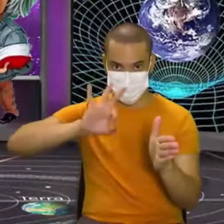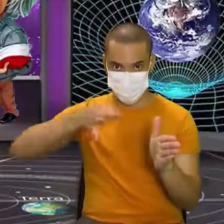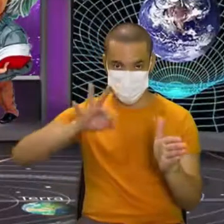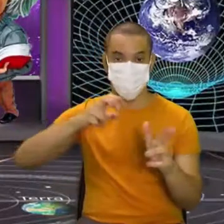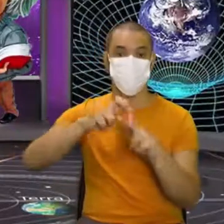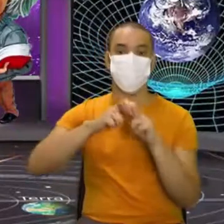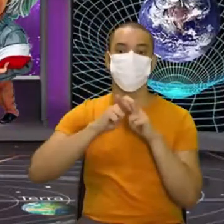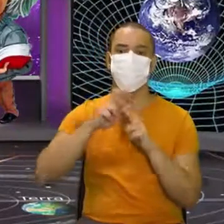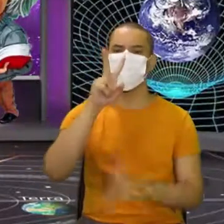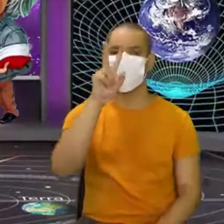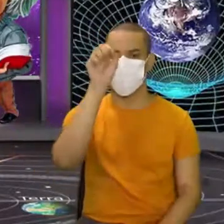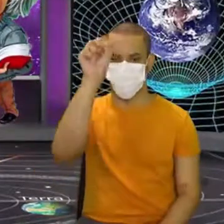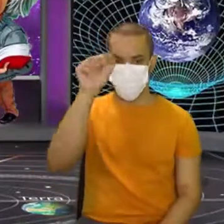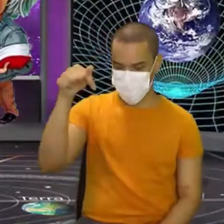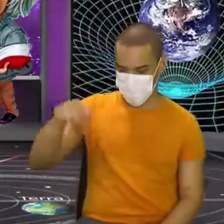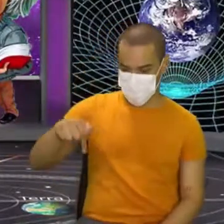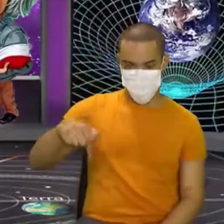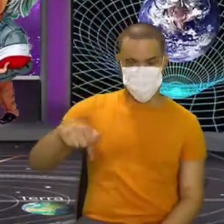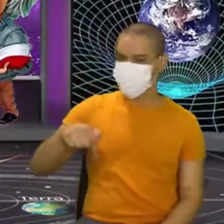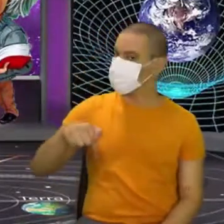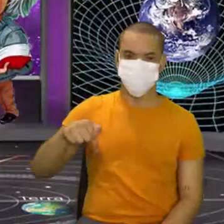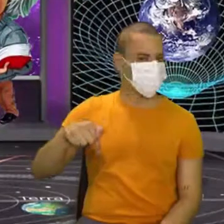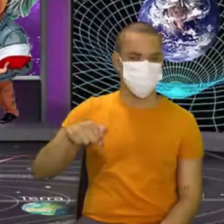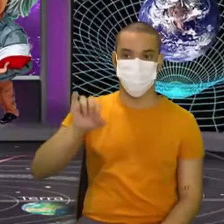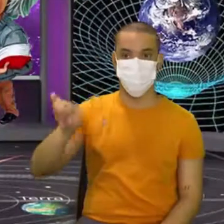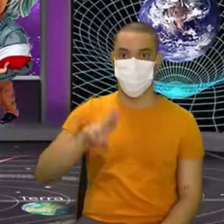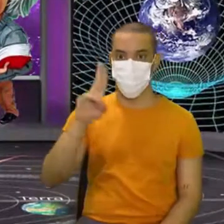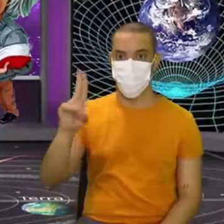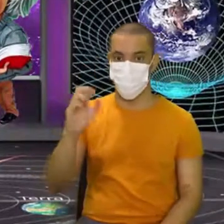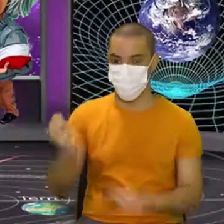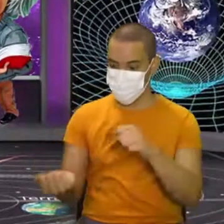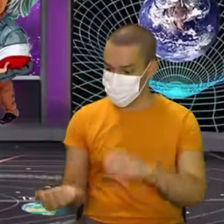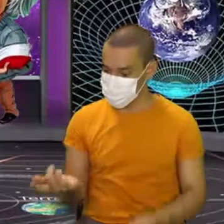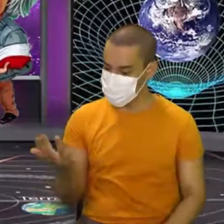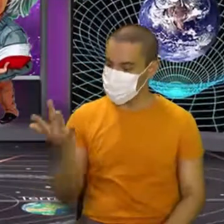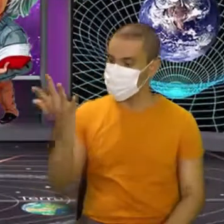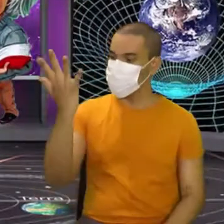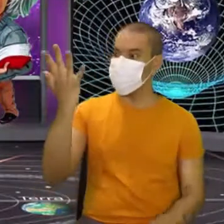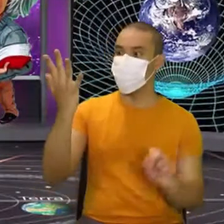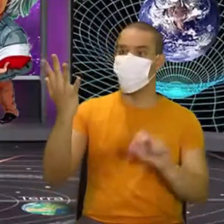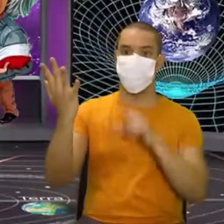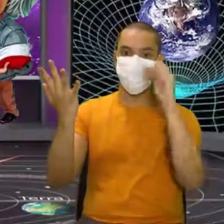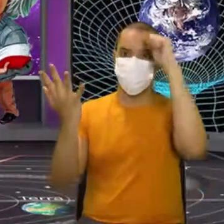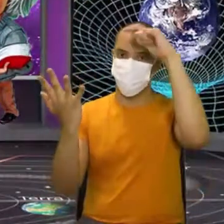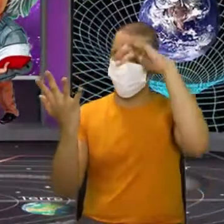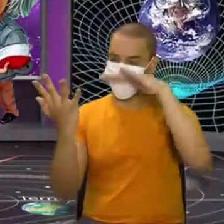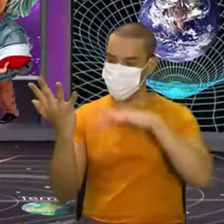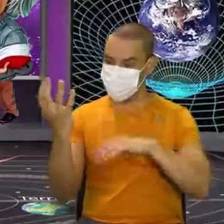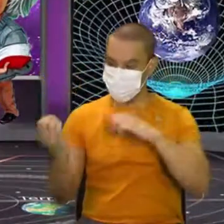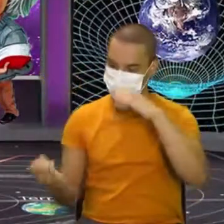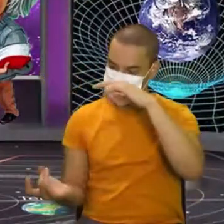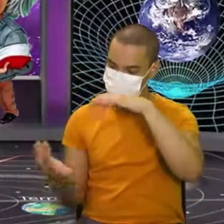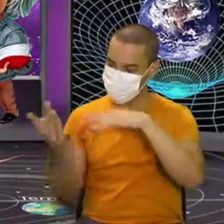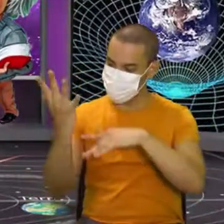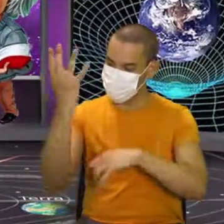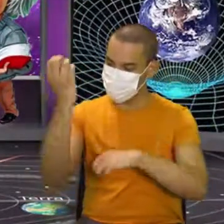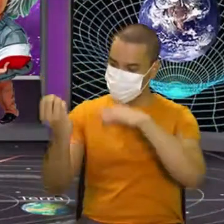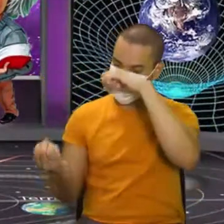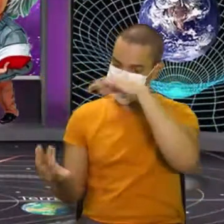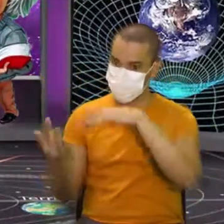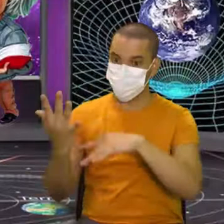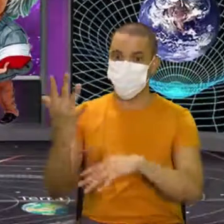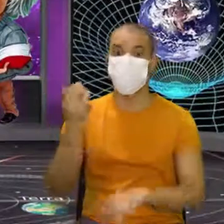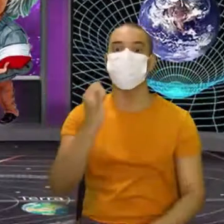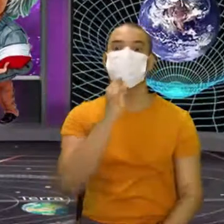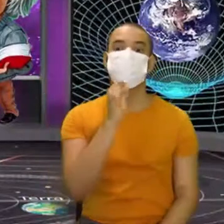força magnética não vai estar nesse plano ela vai estar o Subindo ou descendo aí você pensa como assim outro exemplo Campo